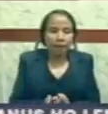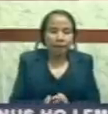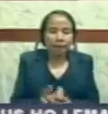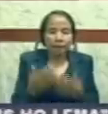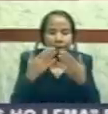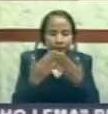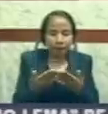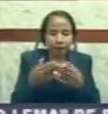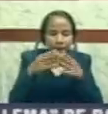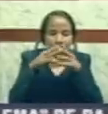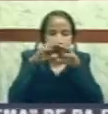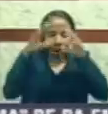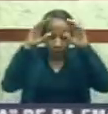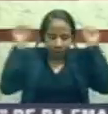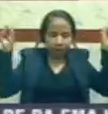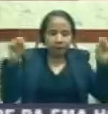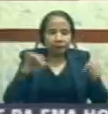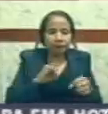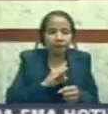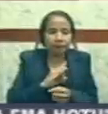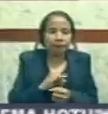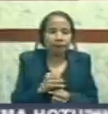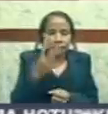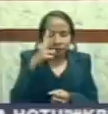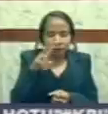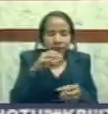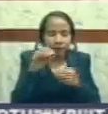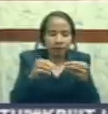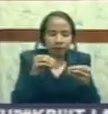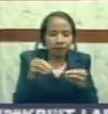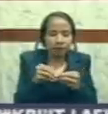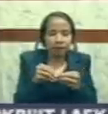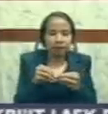Obrigado, presidente. A minha arre, quando a